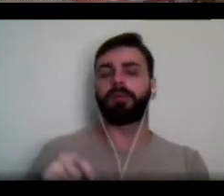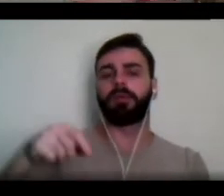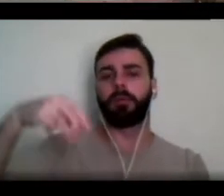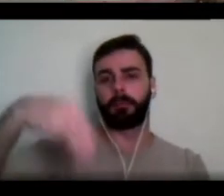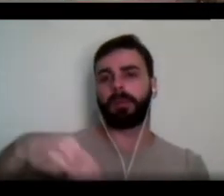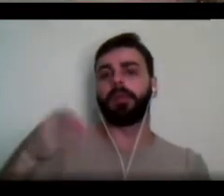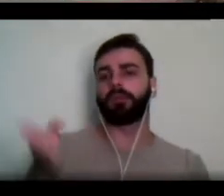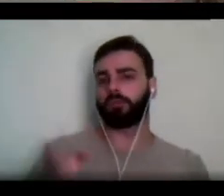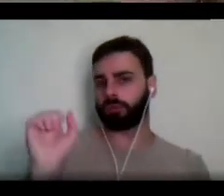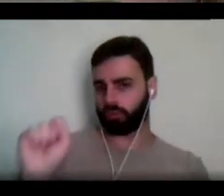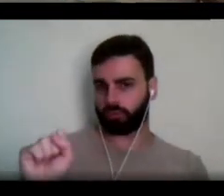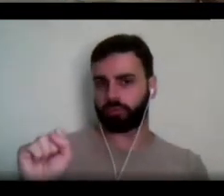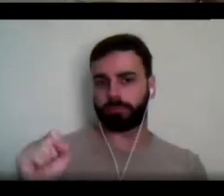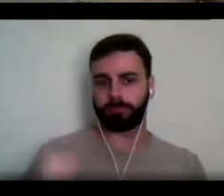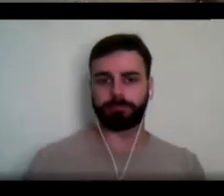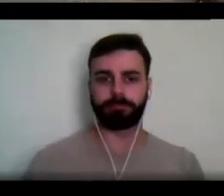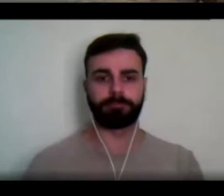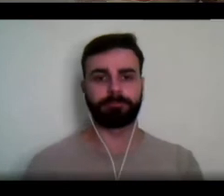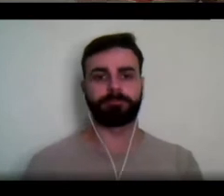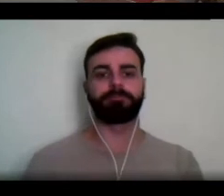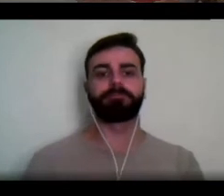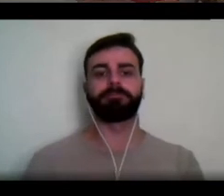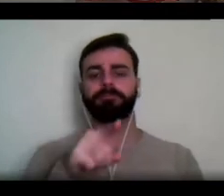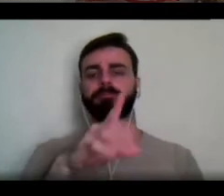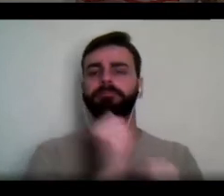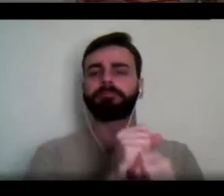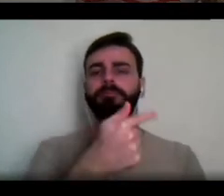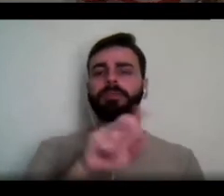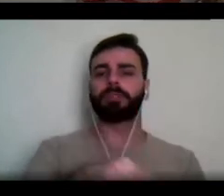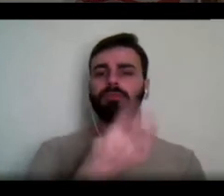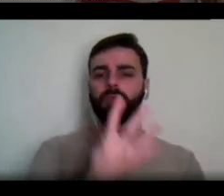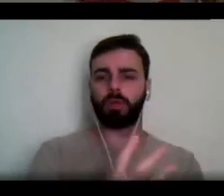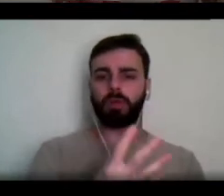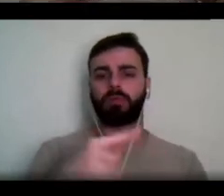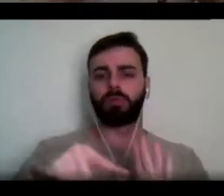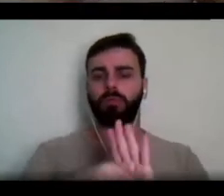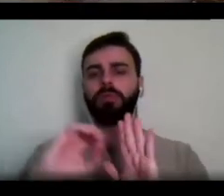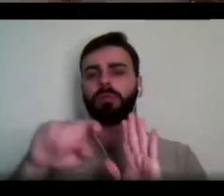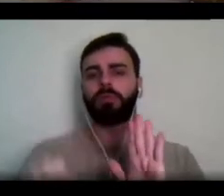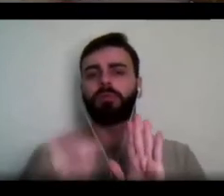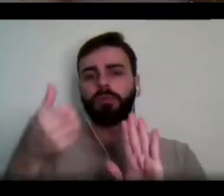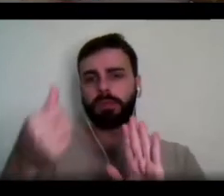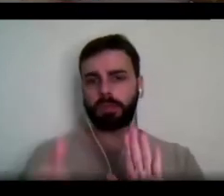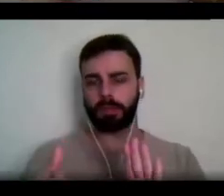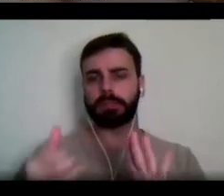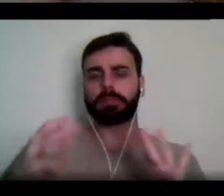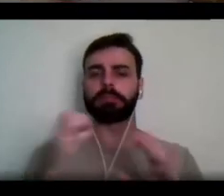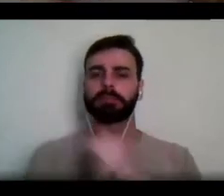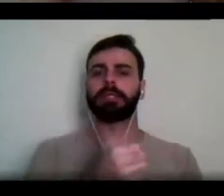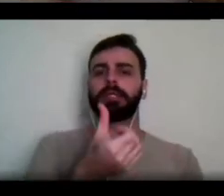dá 7,4 menos 0,6, 6,8, né?